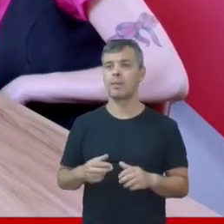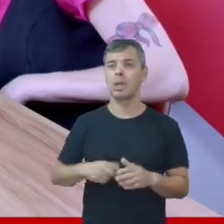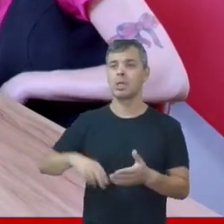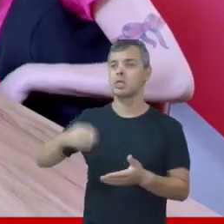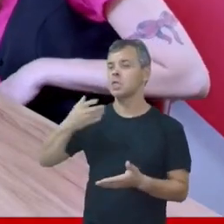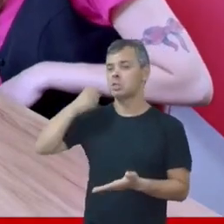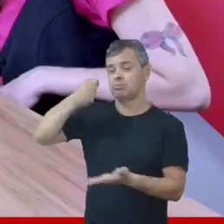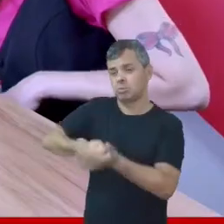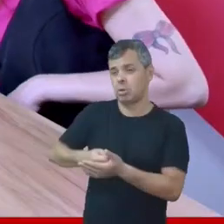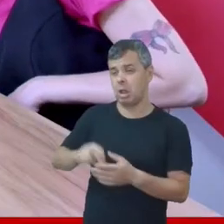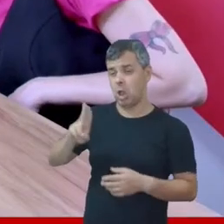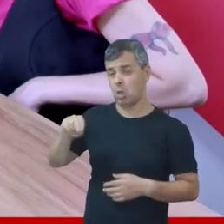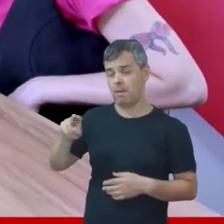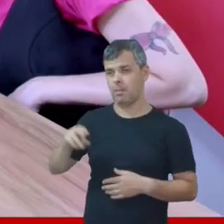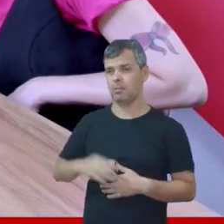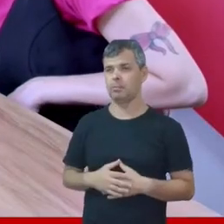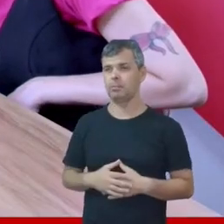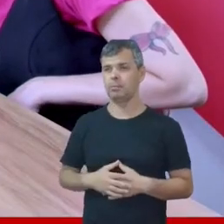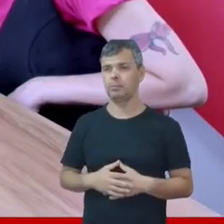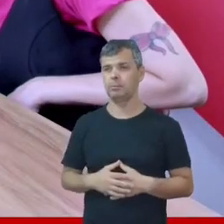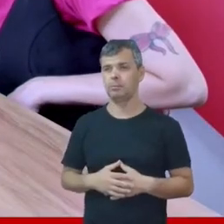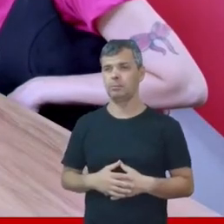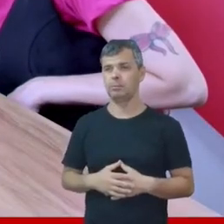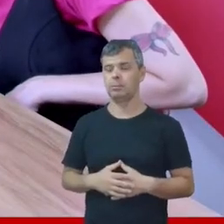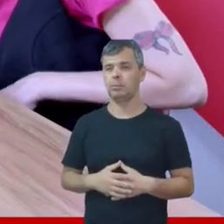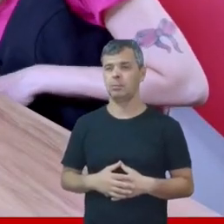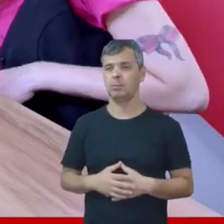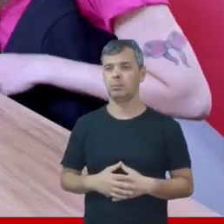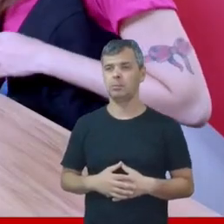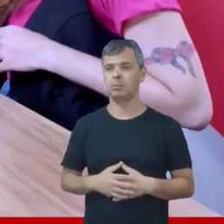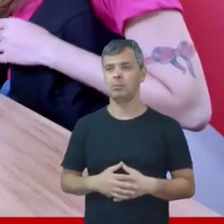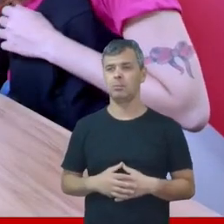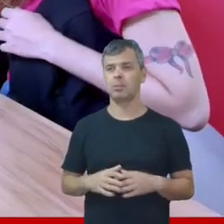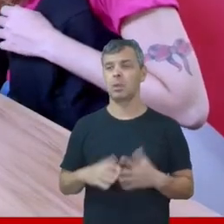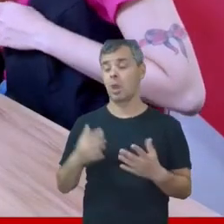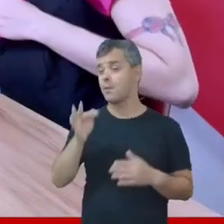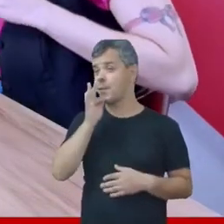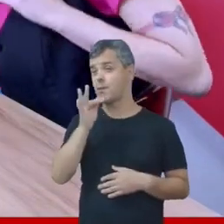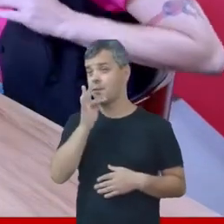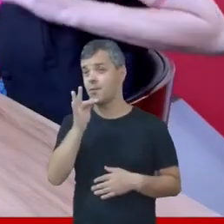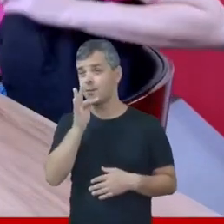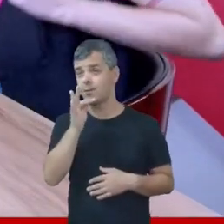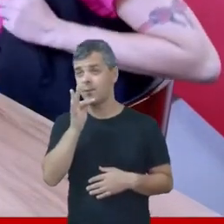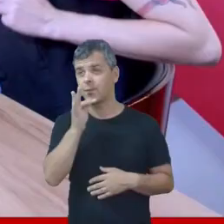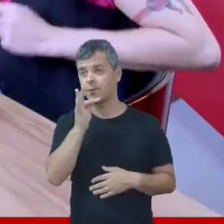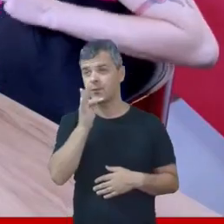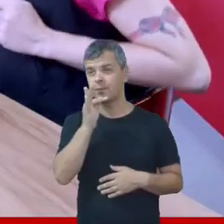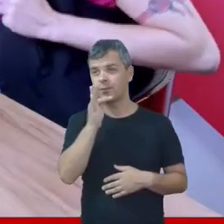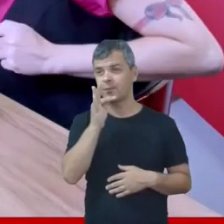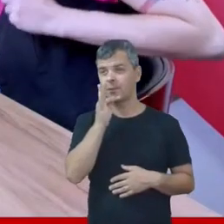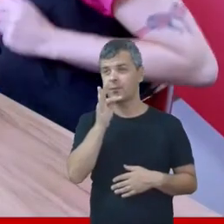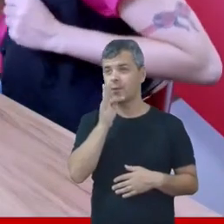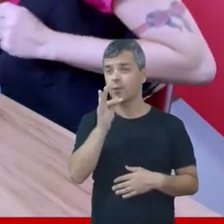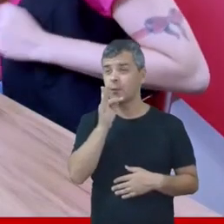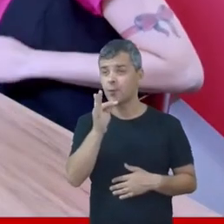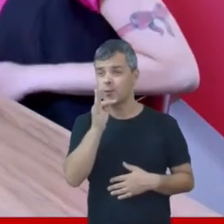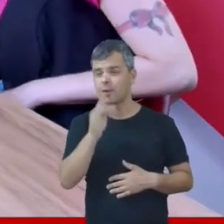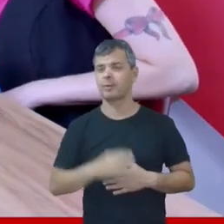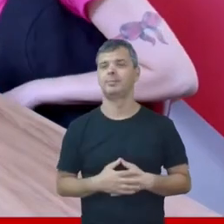nunca mais. Chegou um momento, amiga. Eu quero fofoca. Eu quero fofoca. Hora da